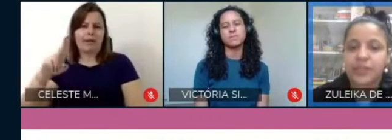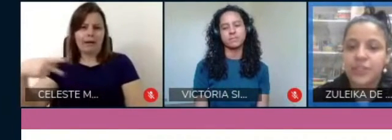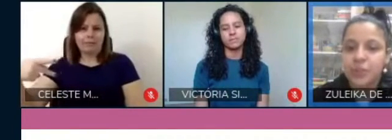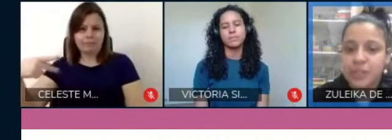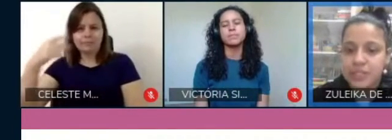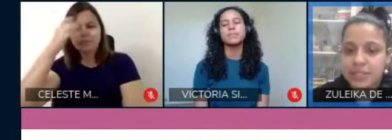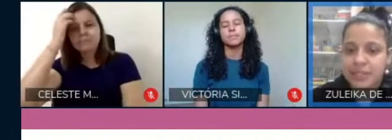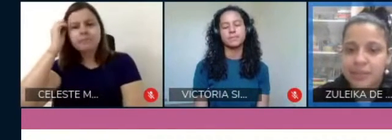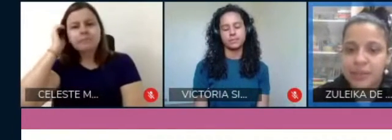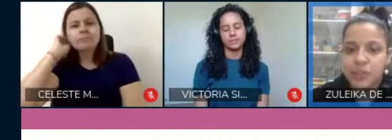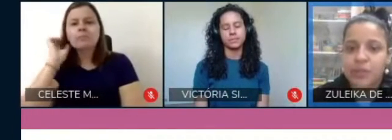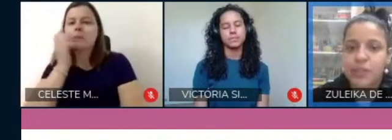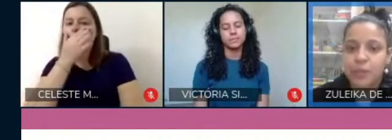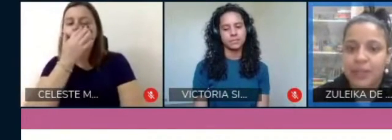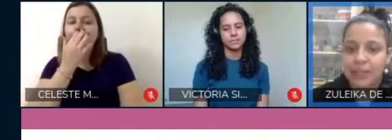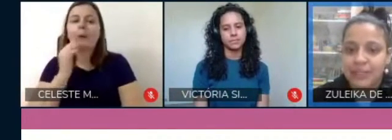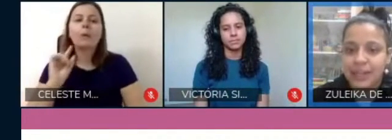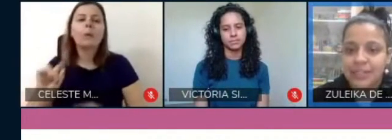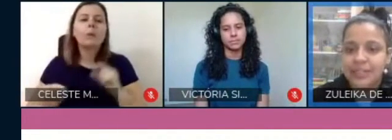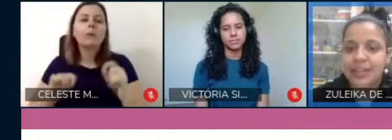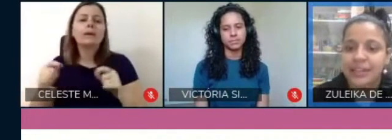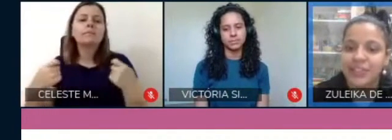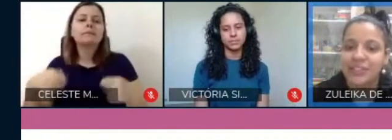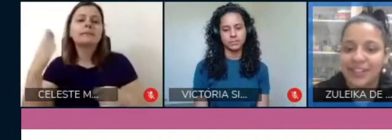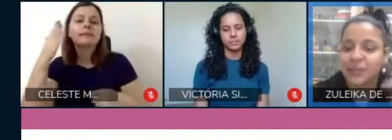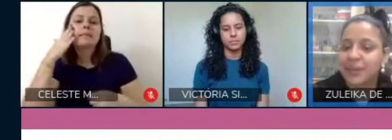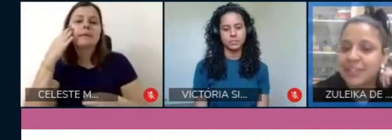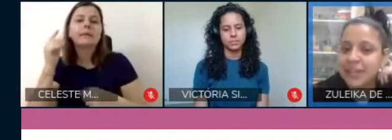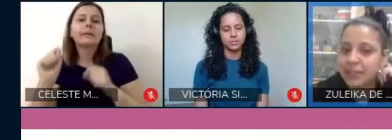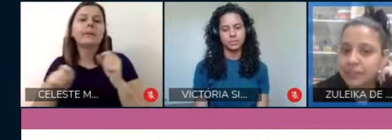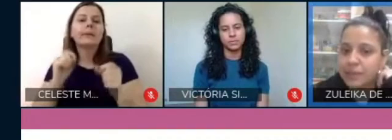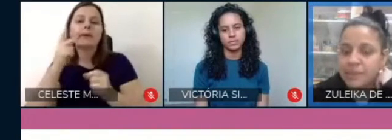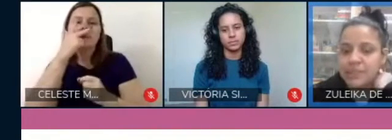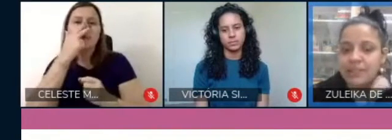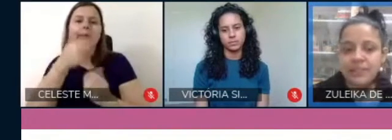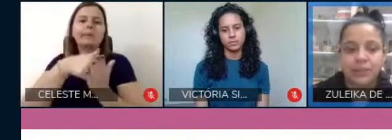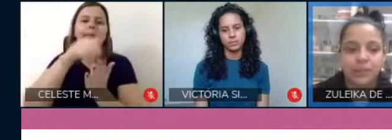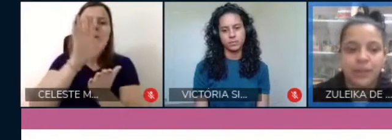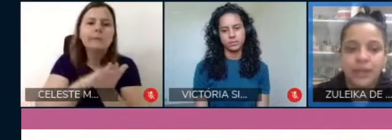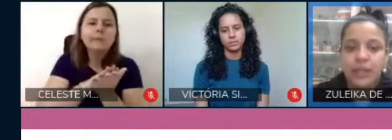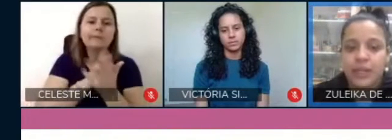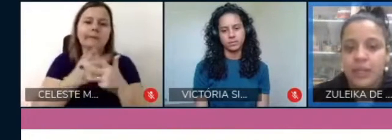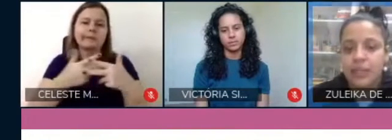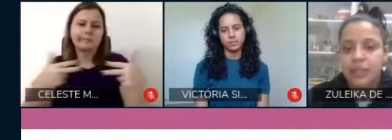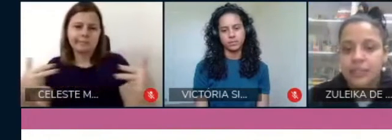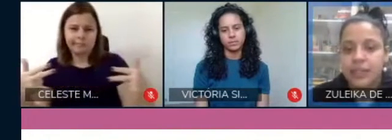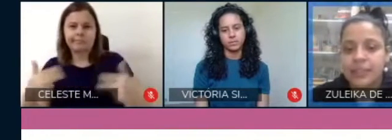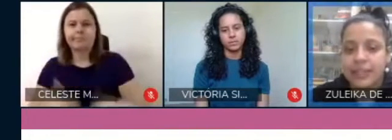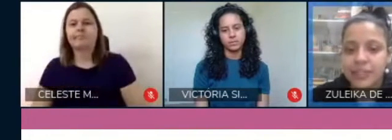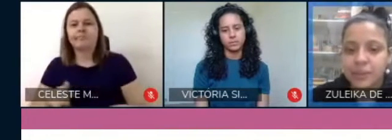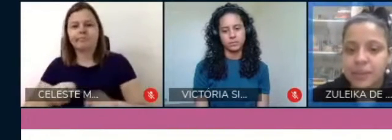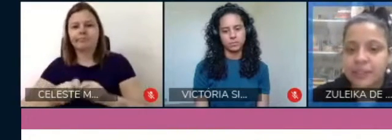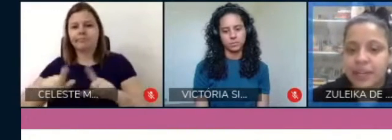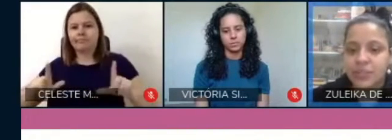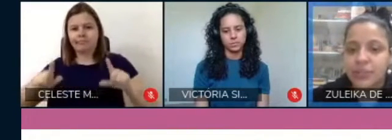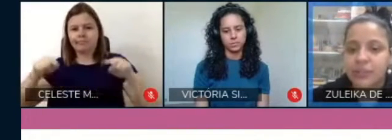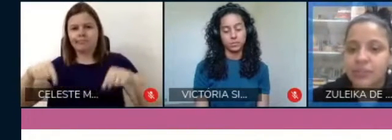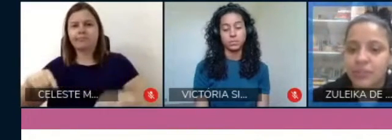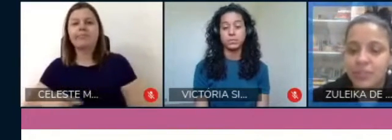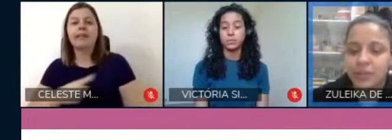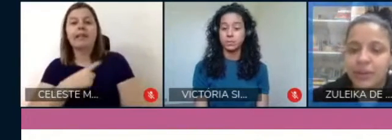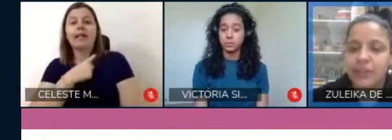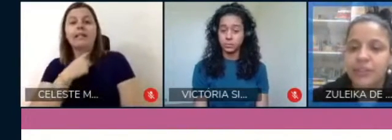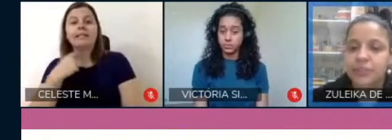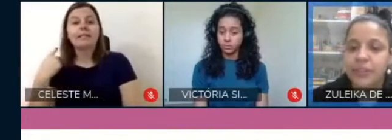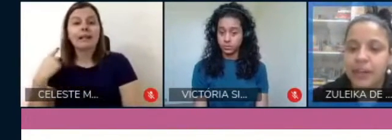Ó, o que a gente precisa saber sobre as penalidades, né? Aqui já está atualizado na apresentação. A taxa por atraso